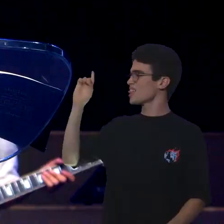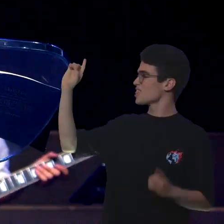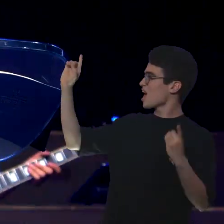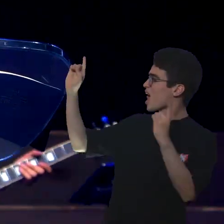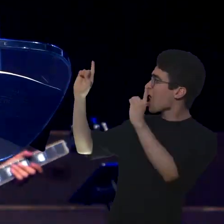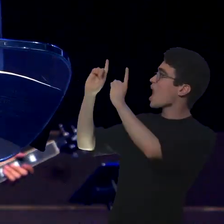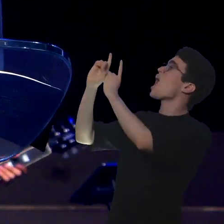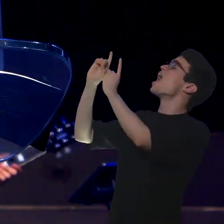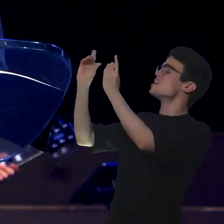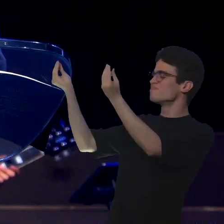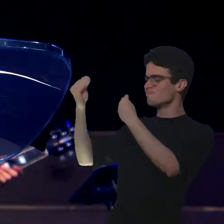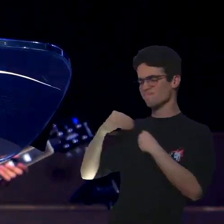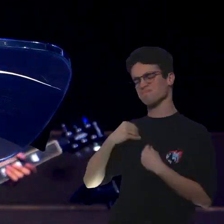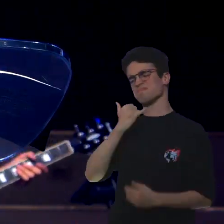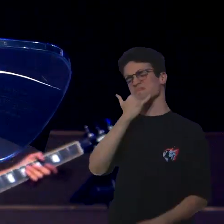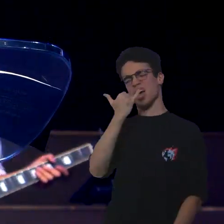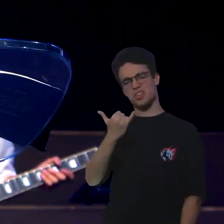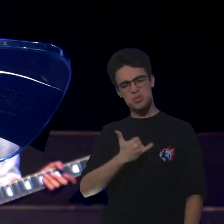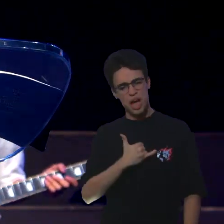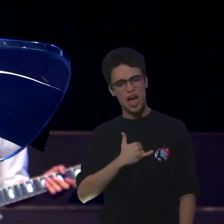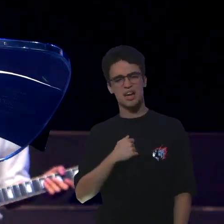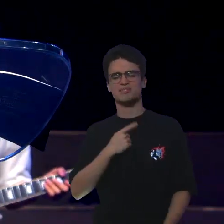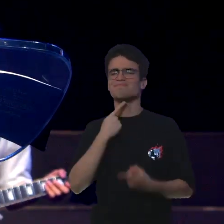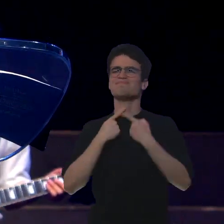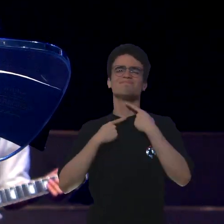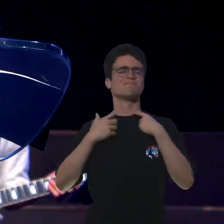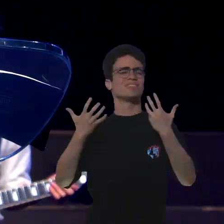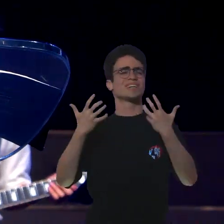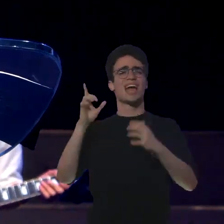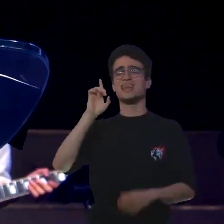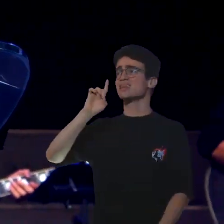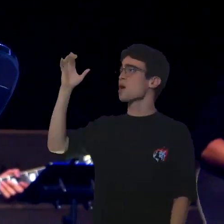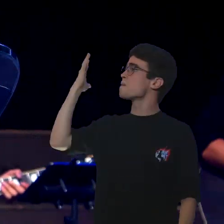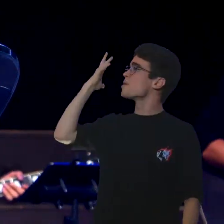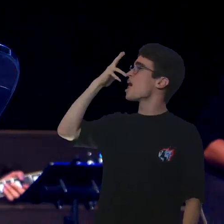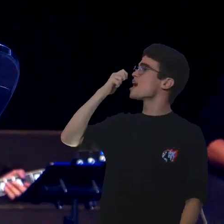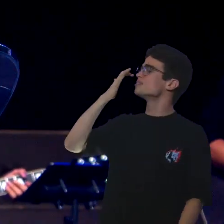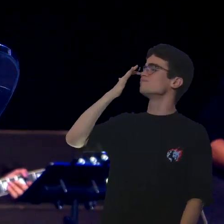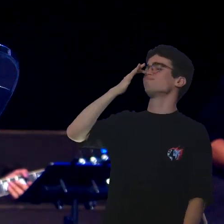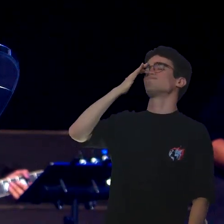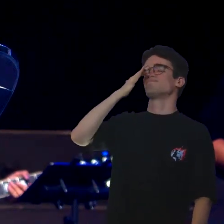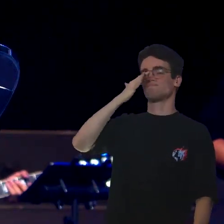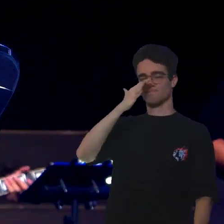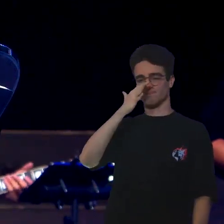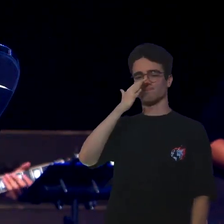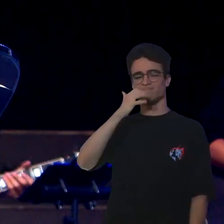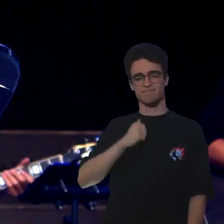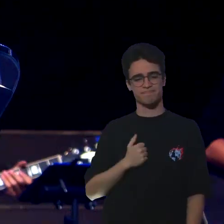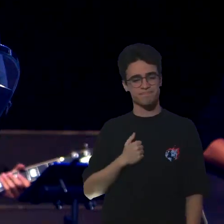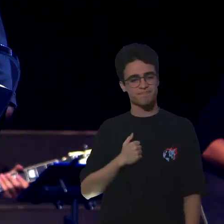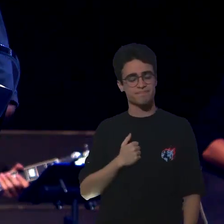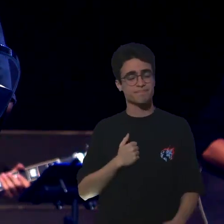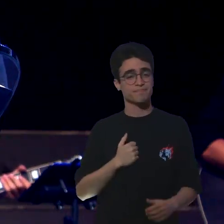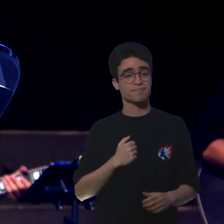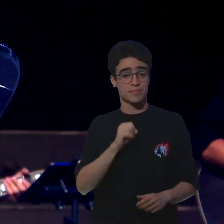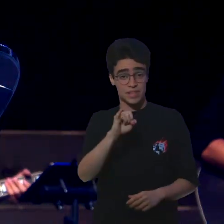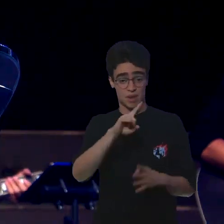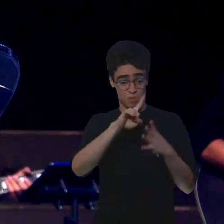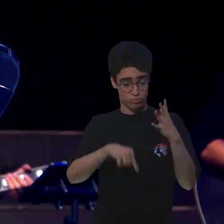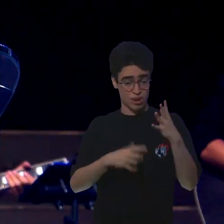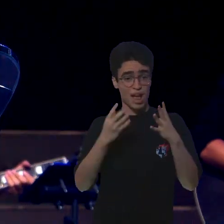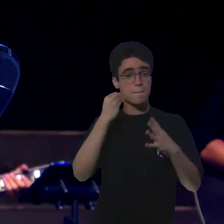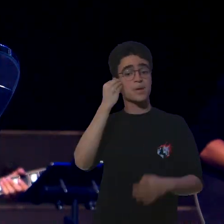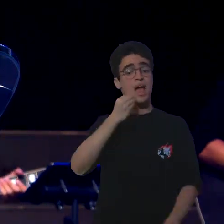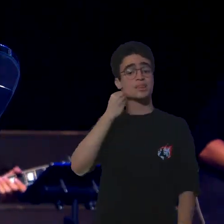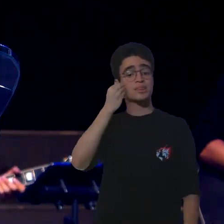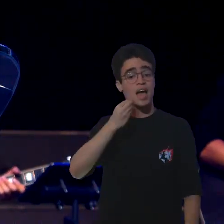como um herdeiro perdoado, que anseia contemplar a beleza do Senhor. E para viver isso,